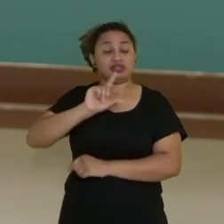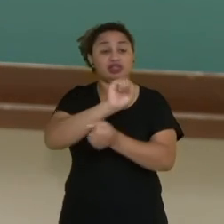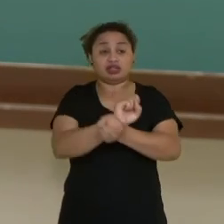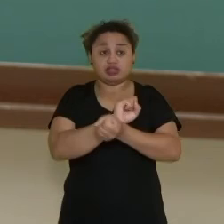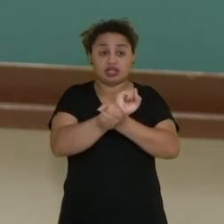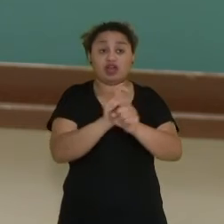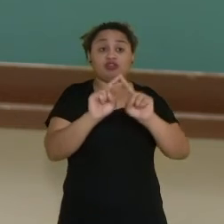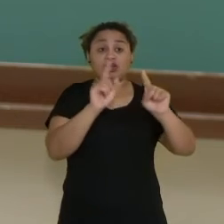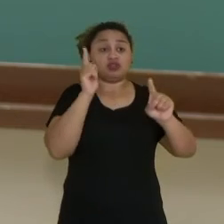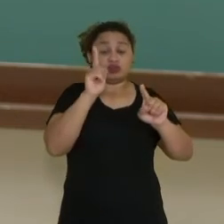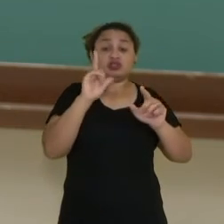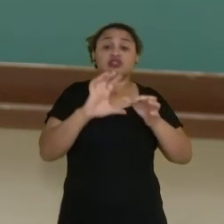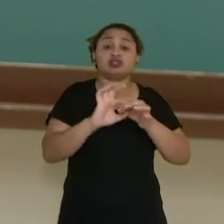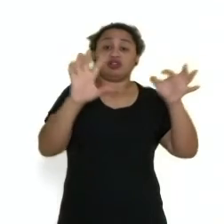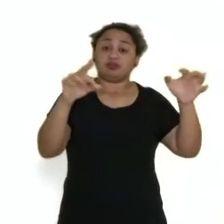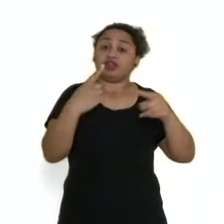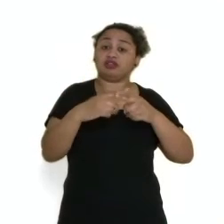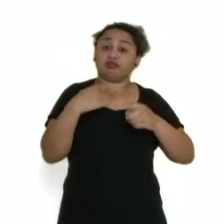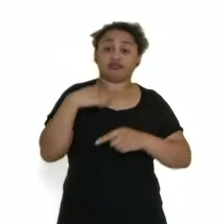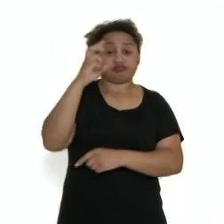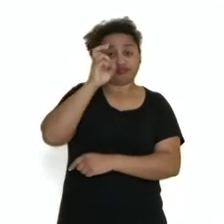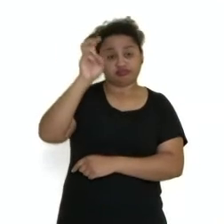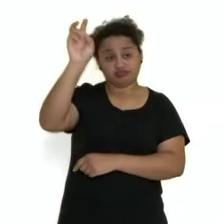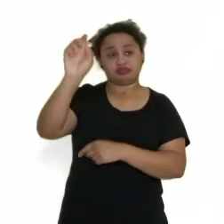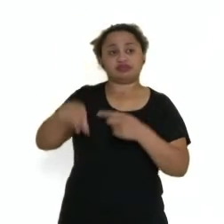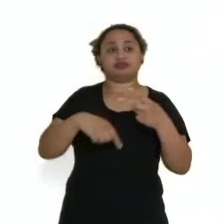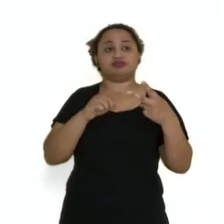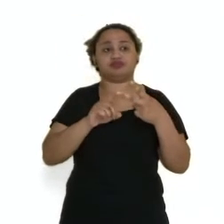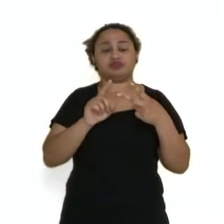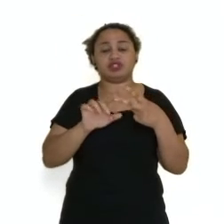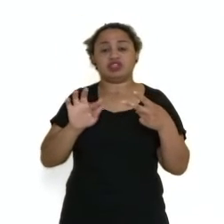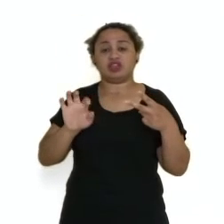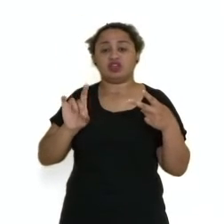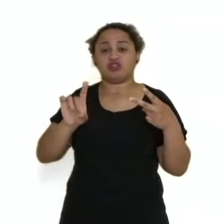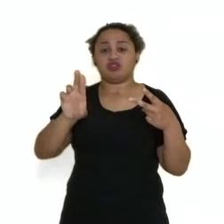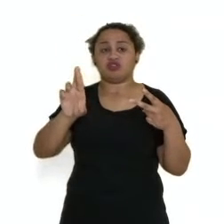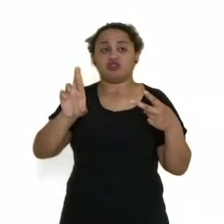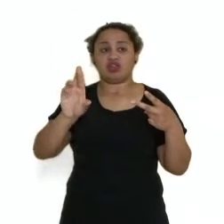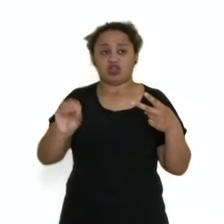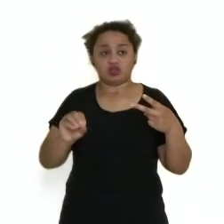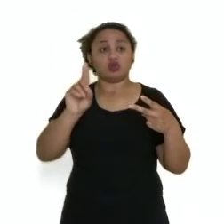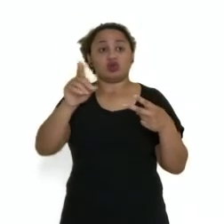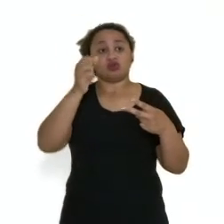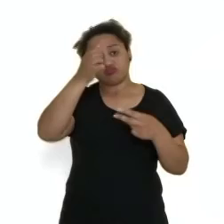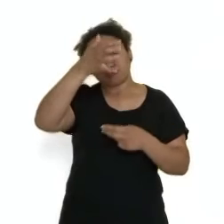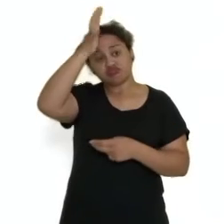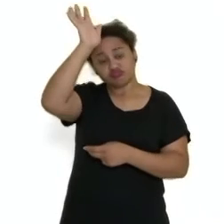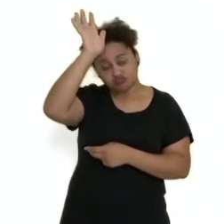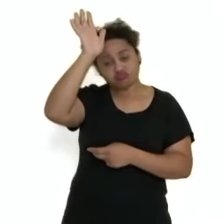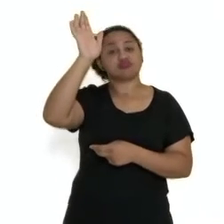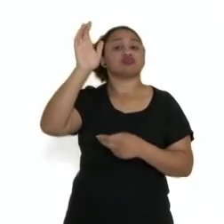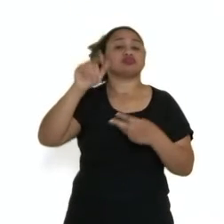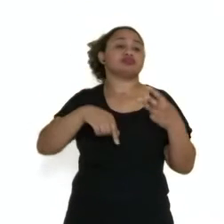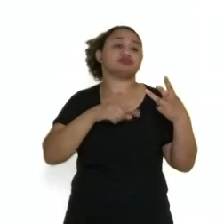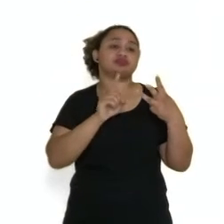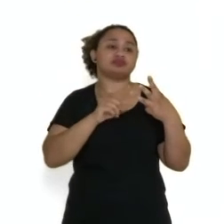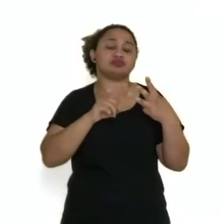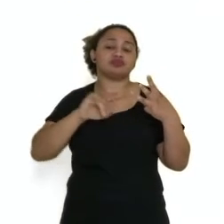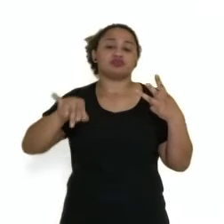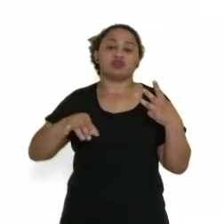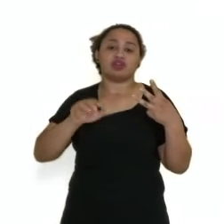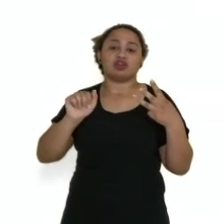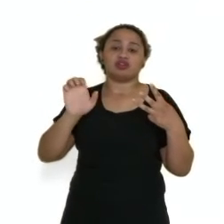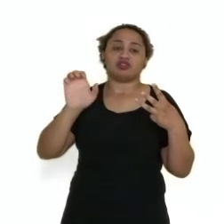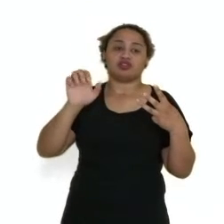inteligente. Fedro, do século I, de Roma, que recria Êxopo. Jean de La Fontaine, do